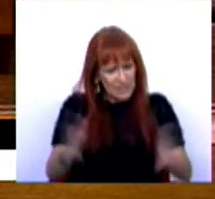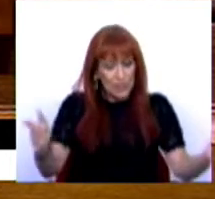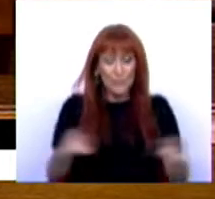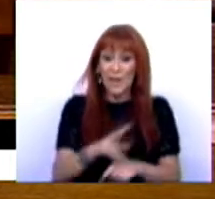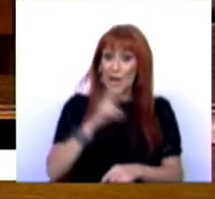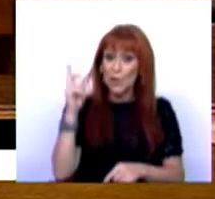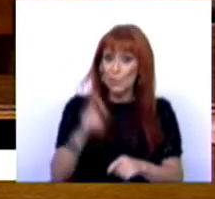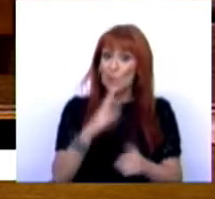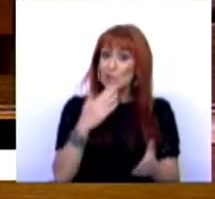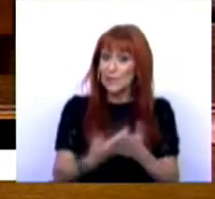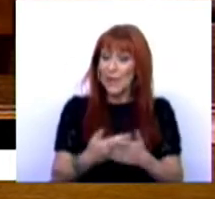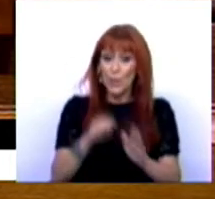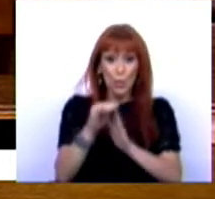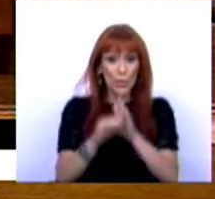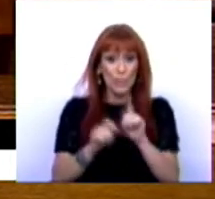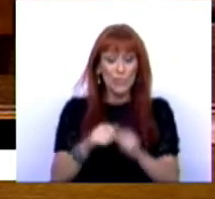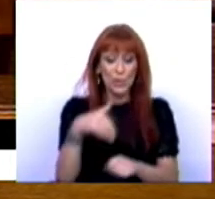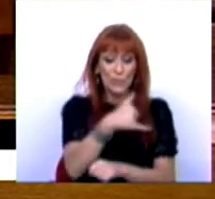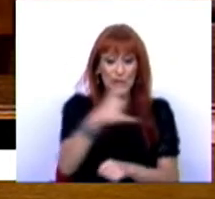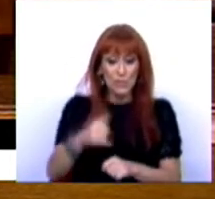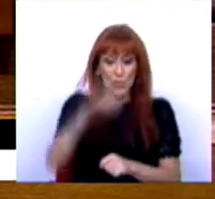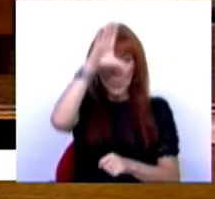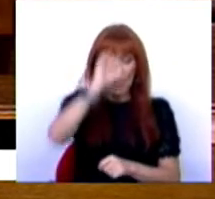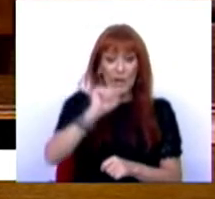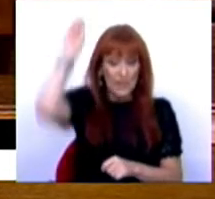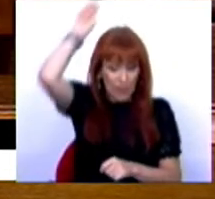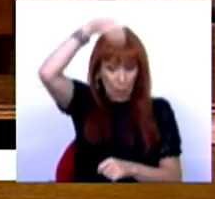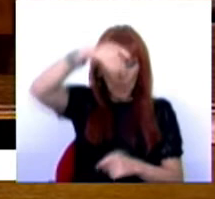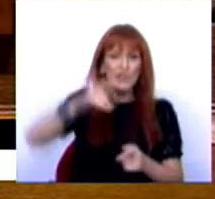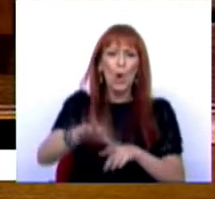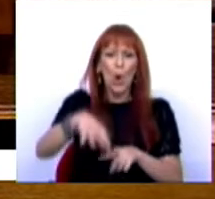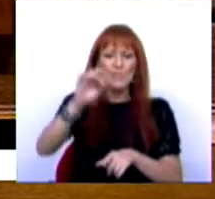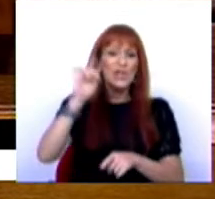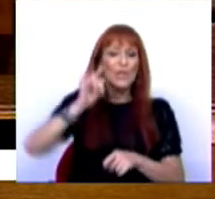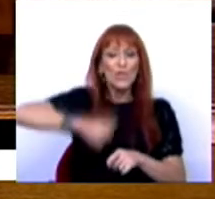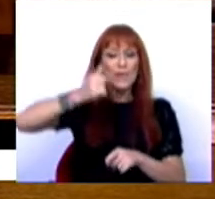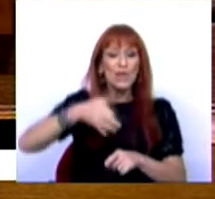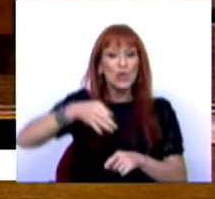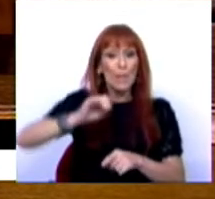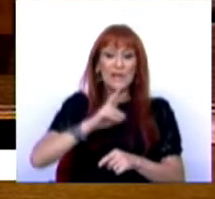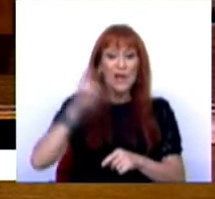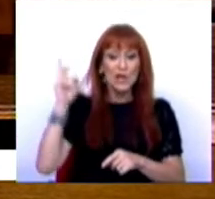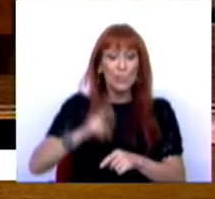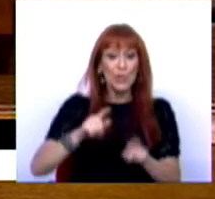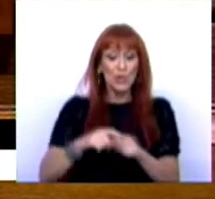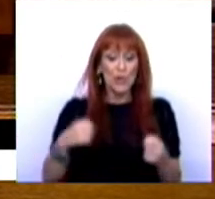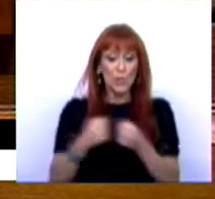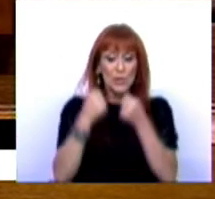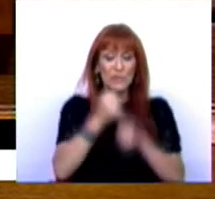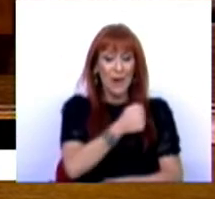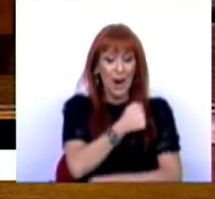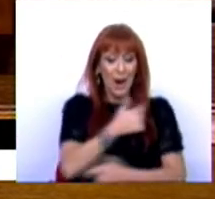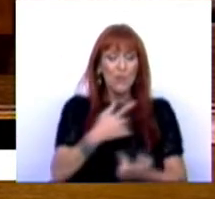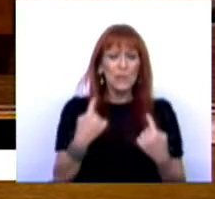Essa resposta foi dada no programa do 22º Governo da República e as opções fundamentais do PS para responder aos desafios da